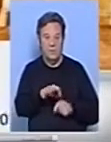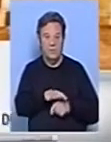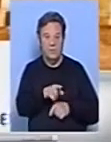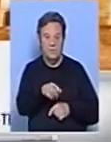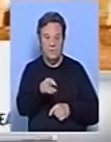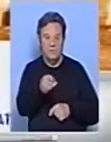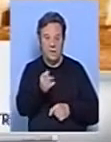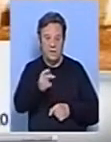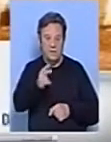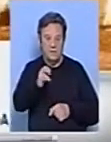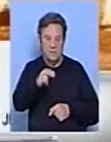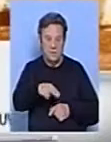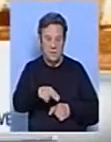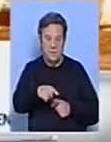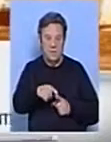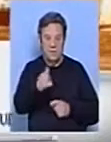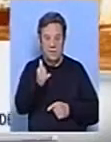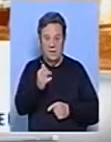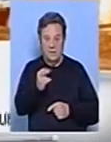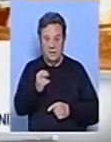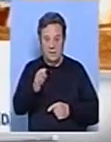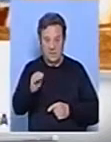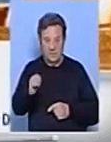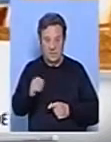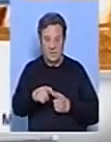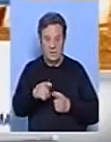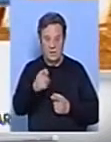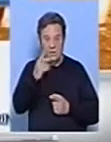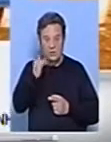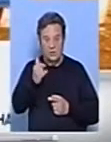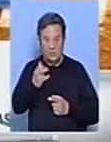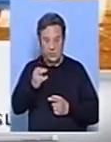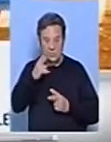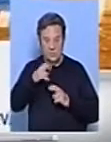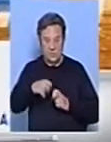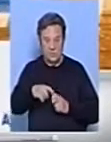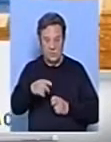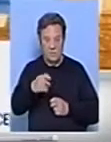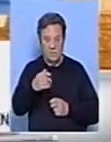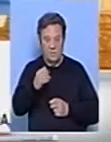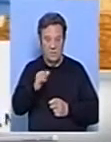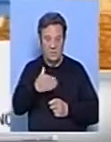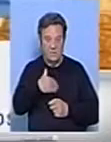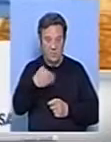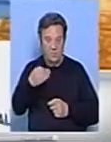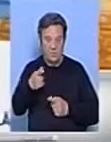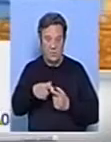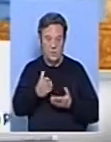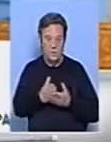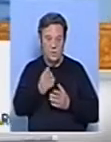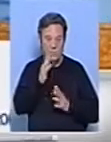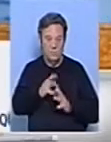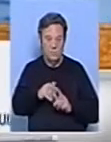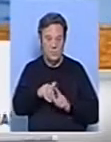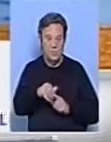de Parkinson. No I3S, Instituto de Investigação e Inovação em Saúde, no Porto, estuda-se a regeneração da